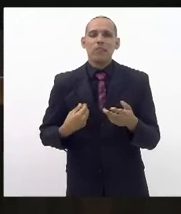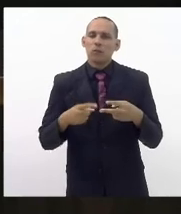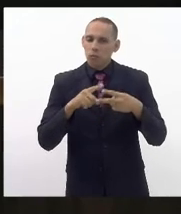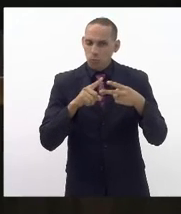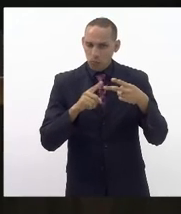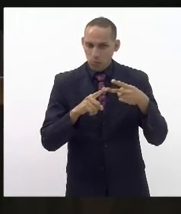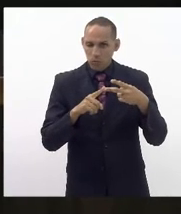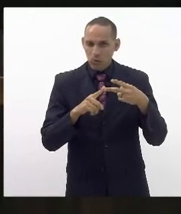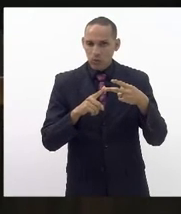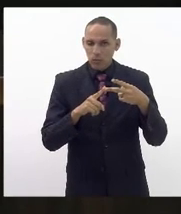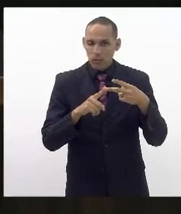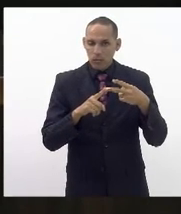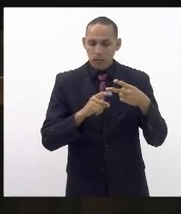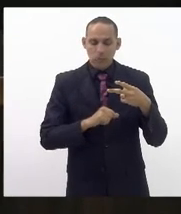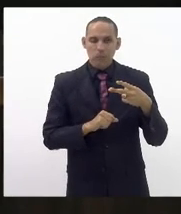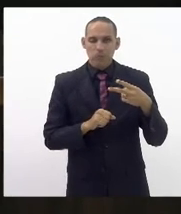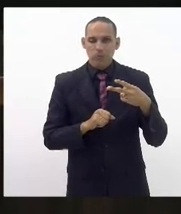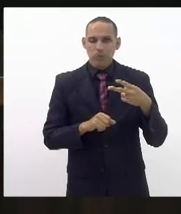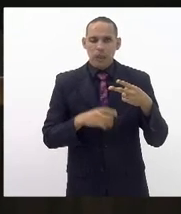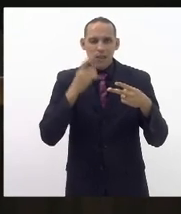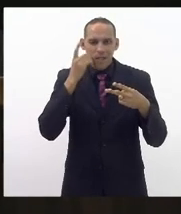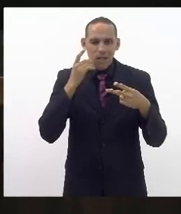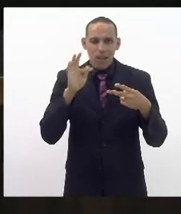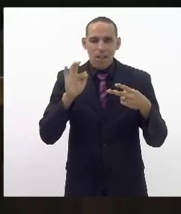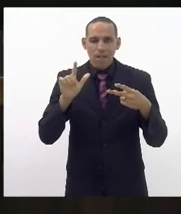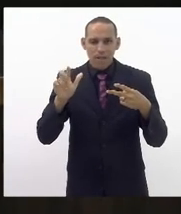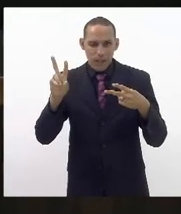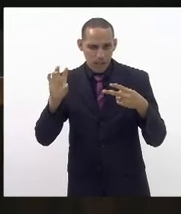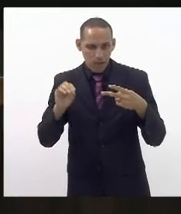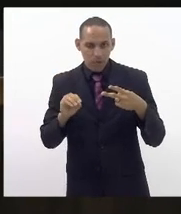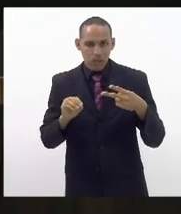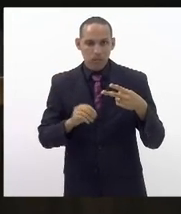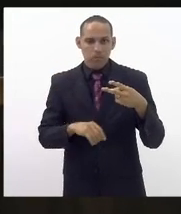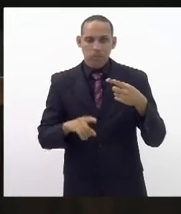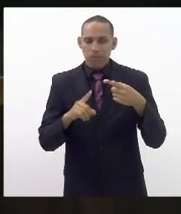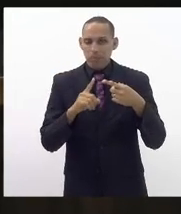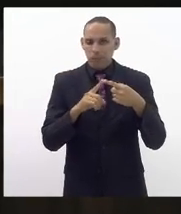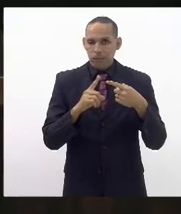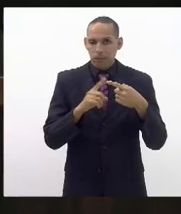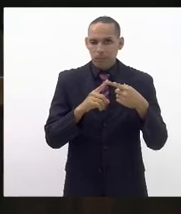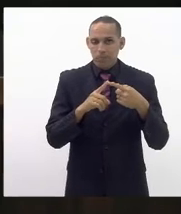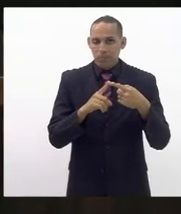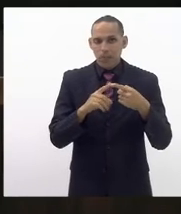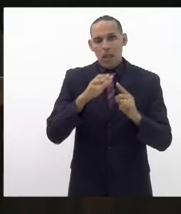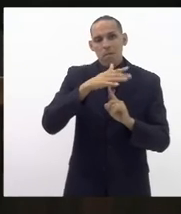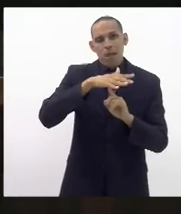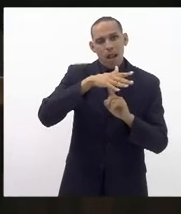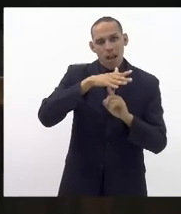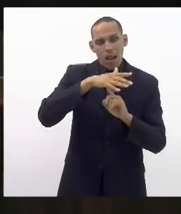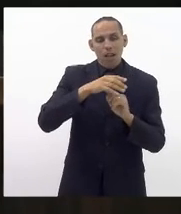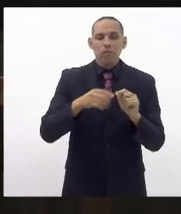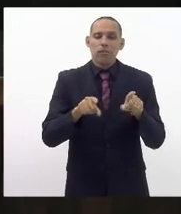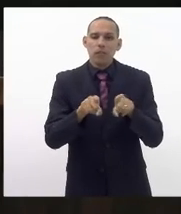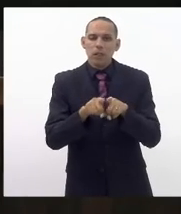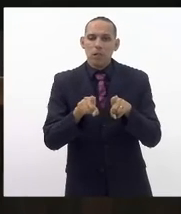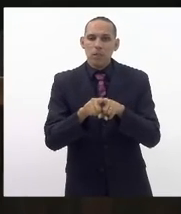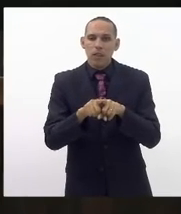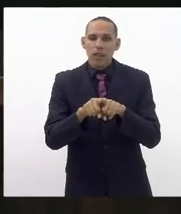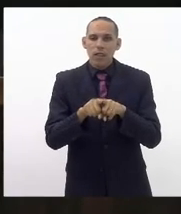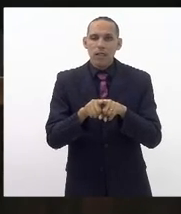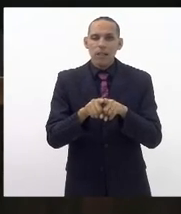duas rápidas observações, deputado Flávio Serafini. Tanto na questão do helicóptero, quanto na questão